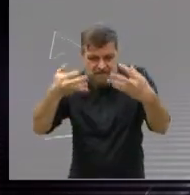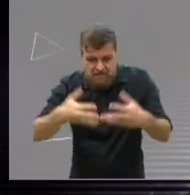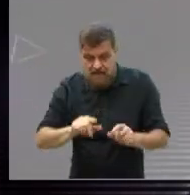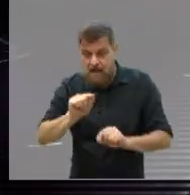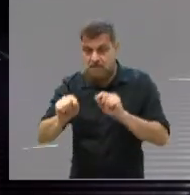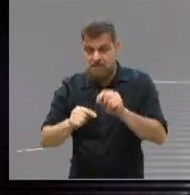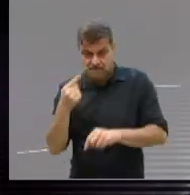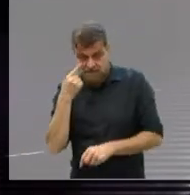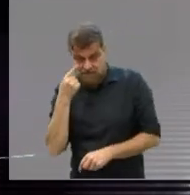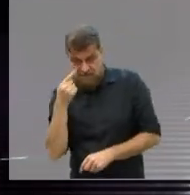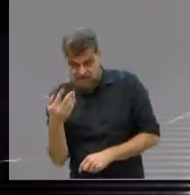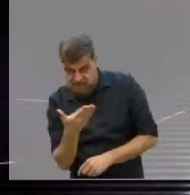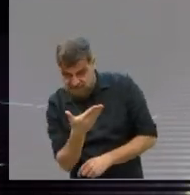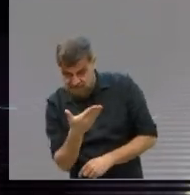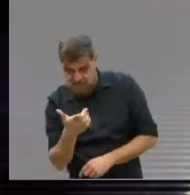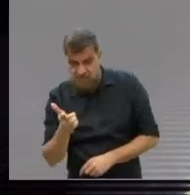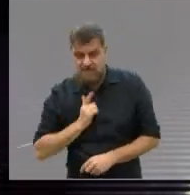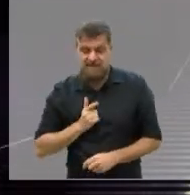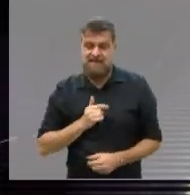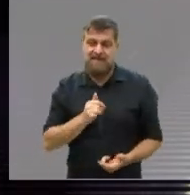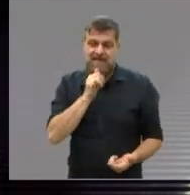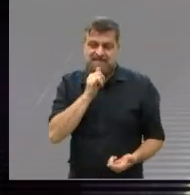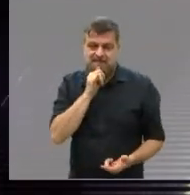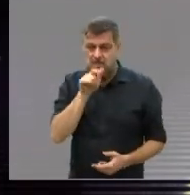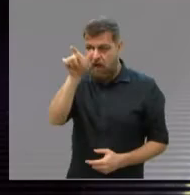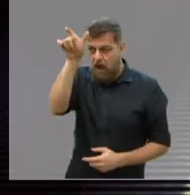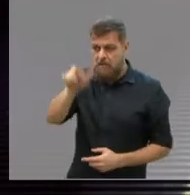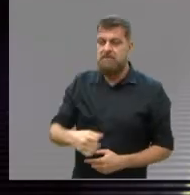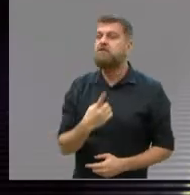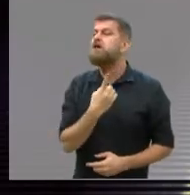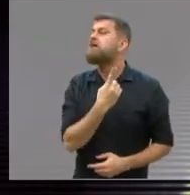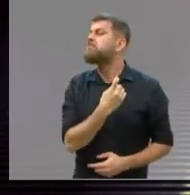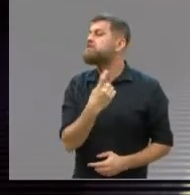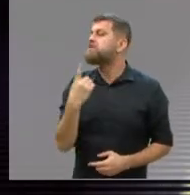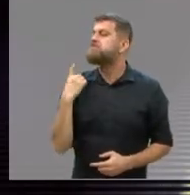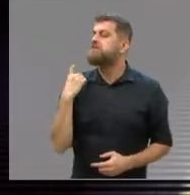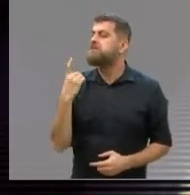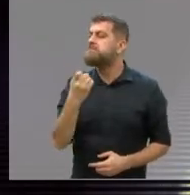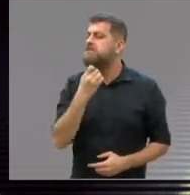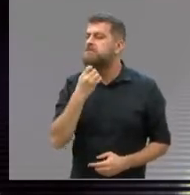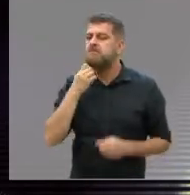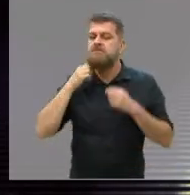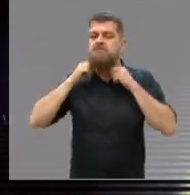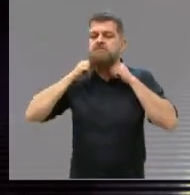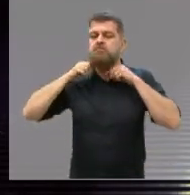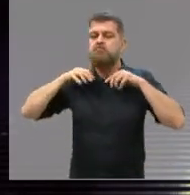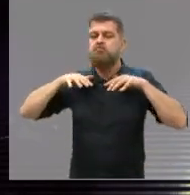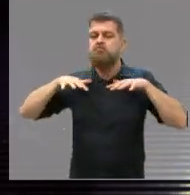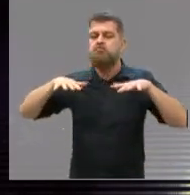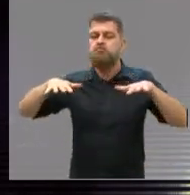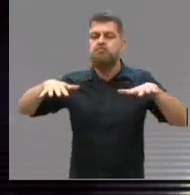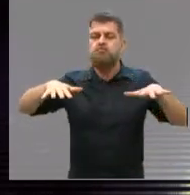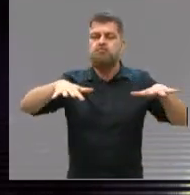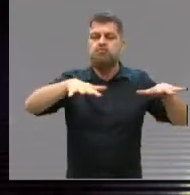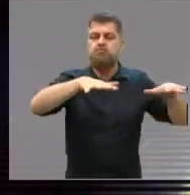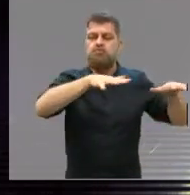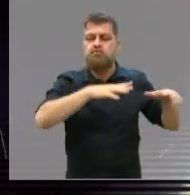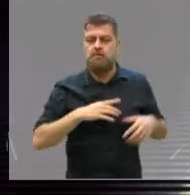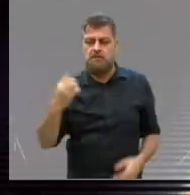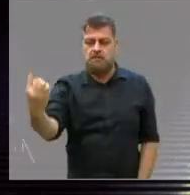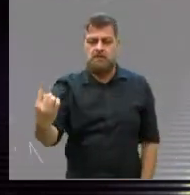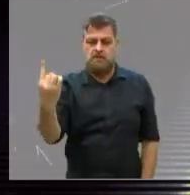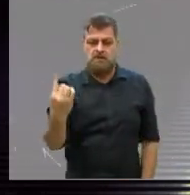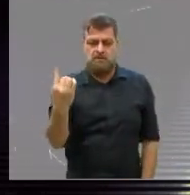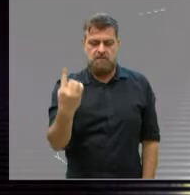quem está nos assistindo, é como se alguém passasse perfume e esse perfume gerasse um campo ao redor dessa pessoa invisível. Quando outras